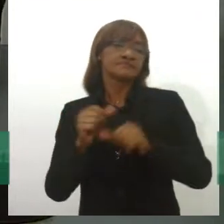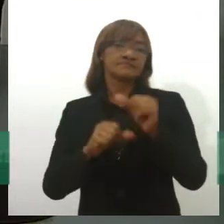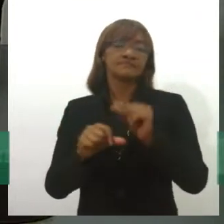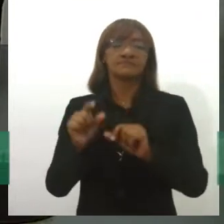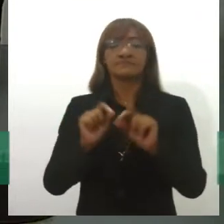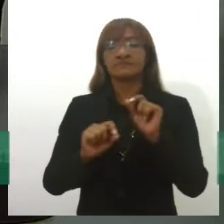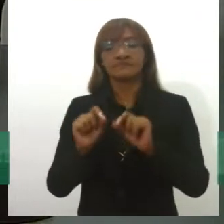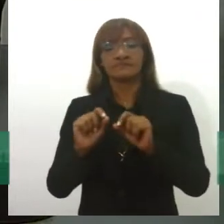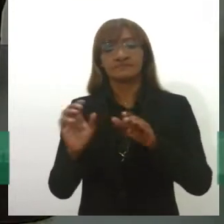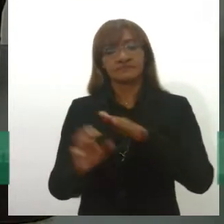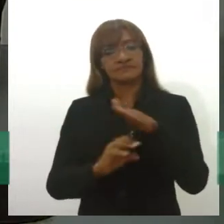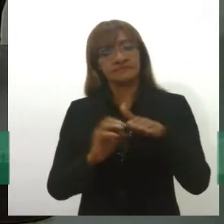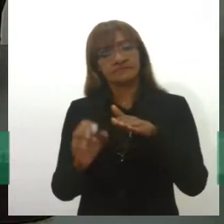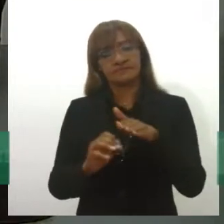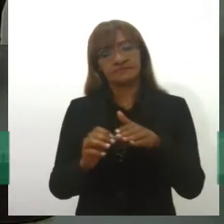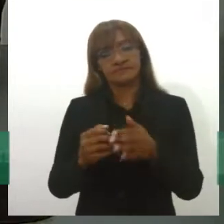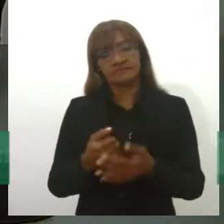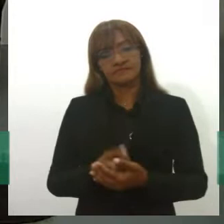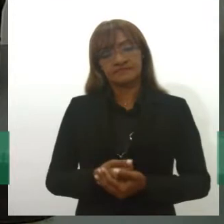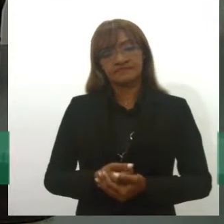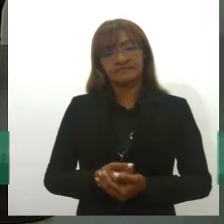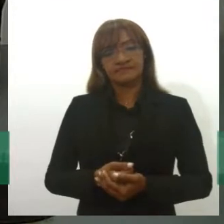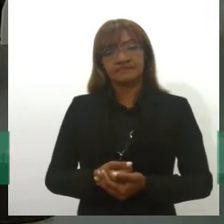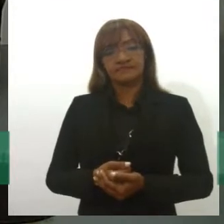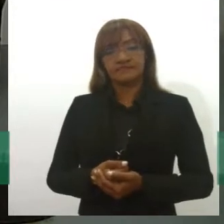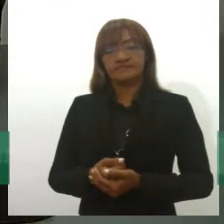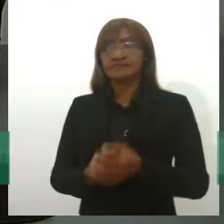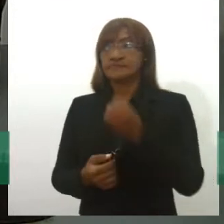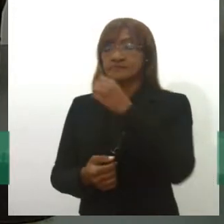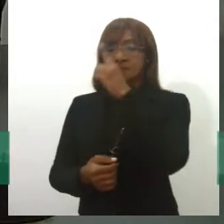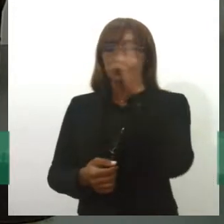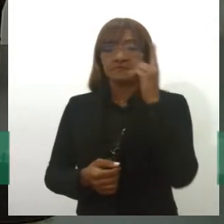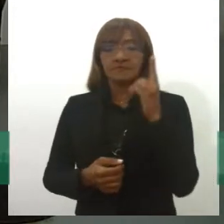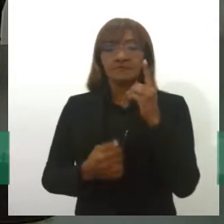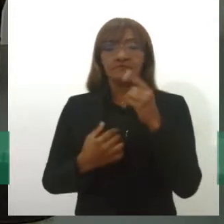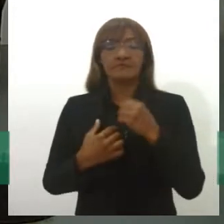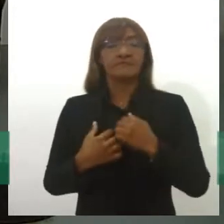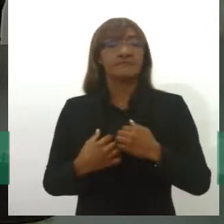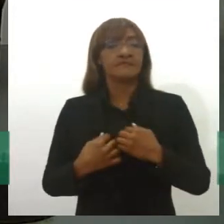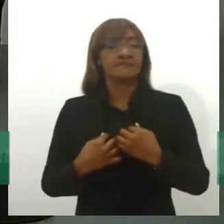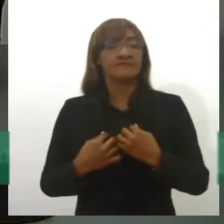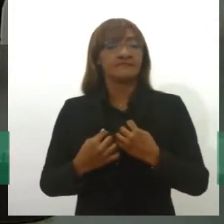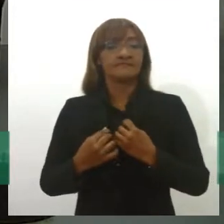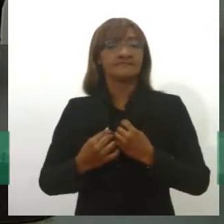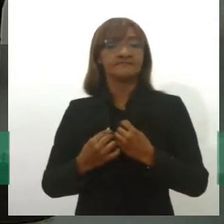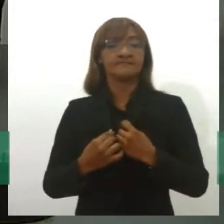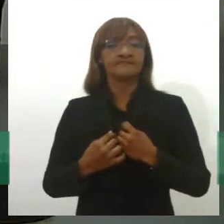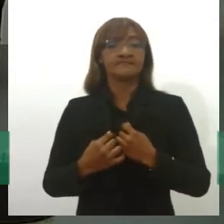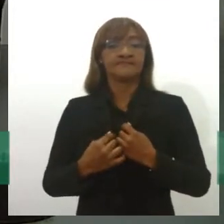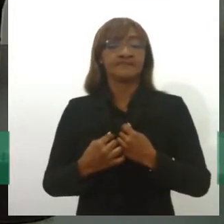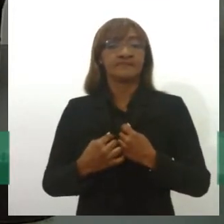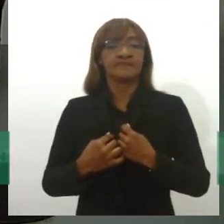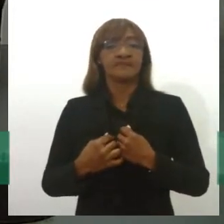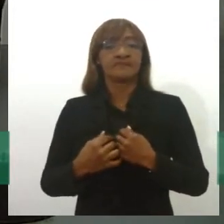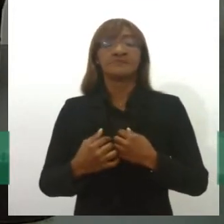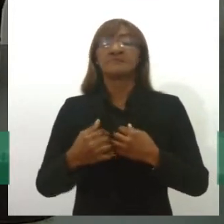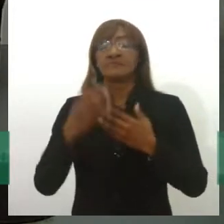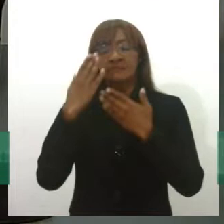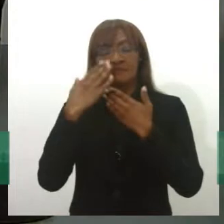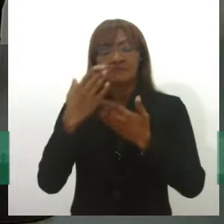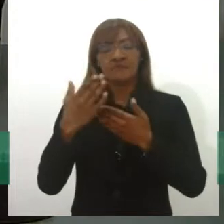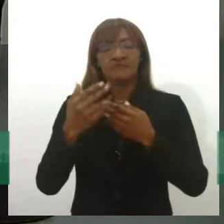essas empresas? Bom dia, obrigado Bom dia. Pelo convite, obrigado, Carol,